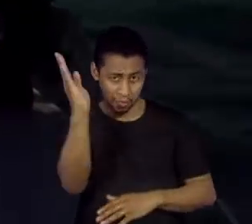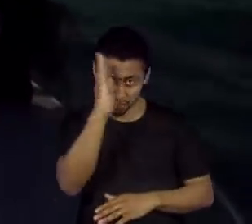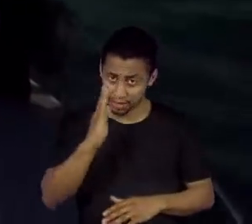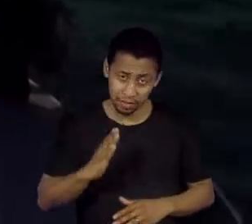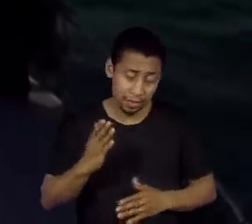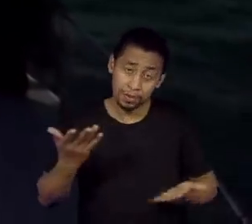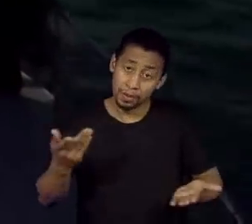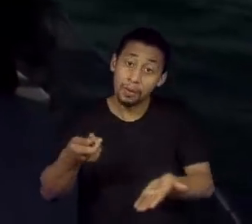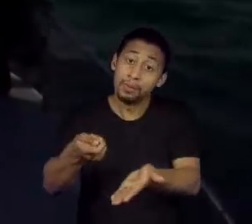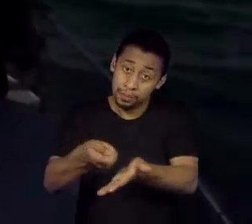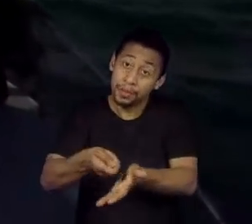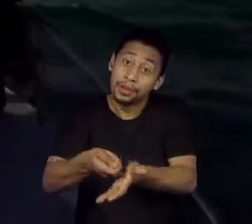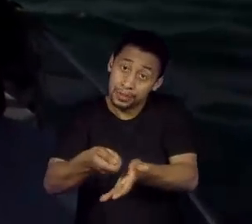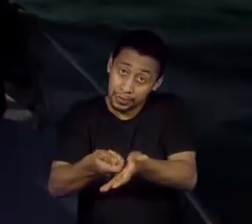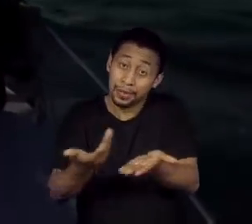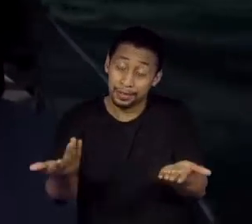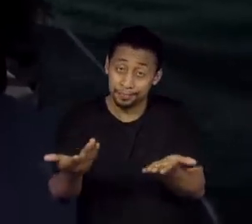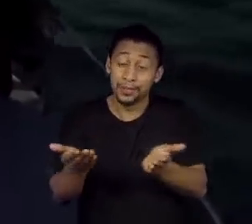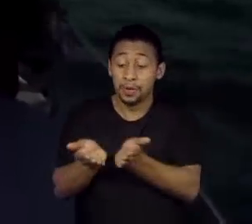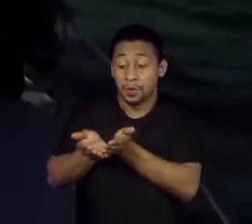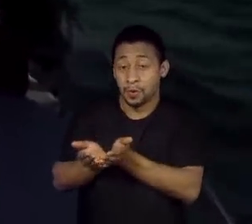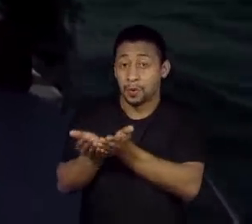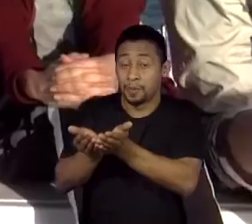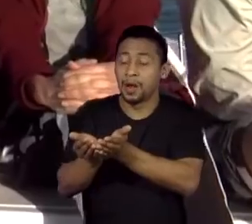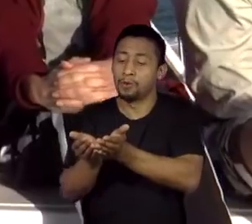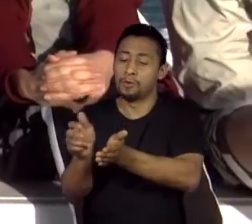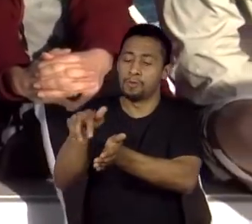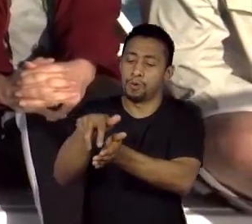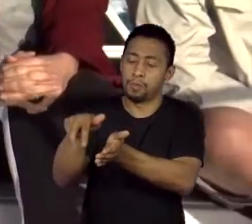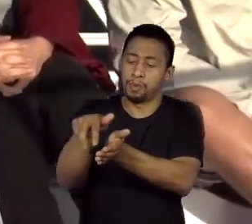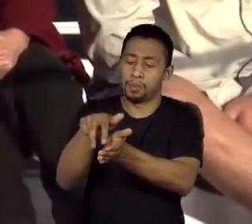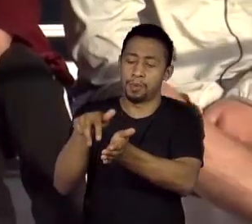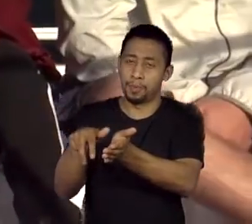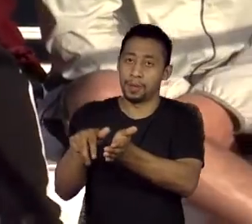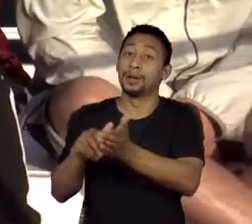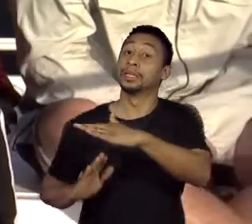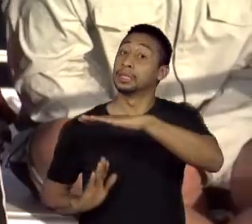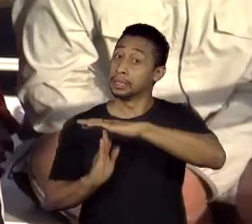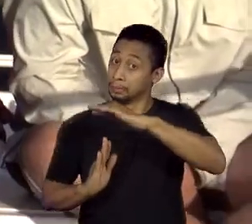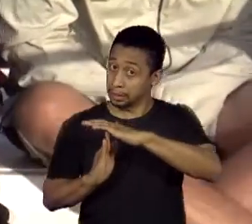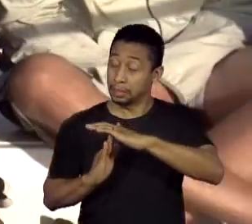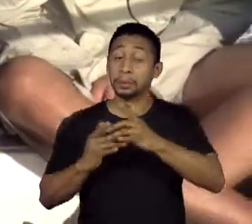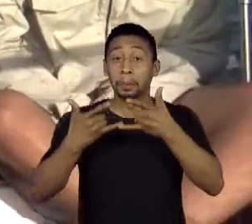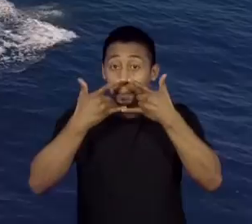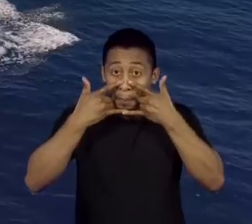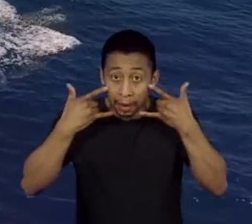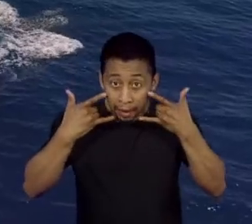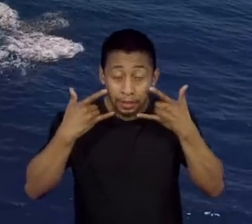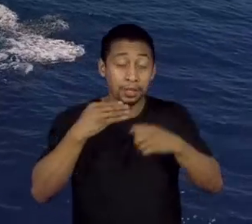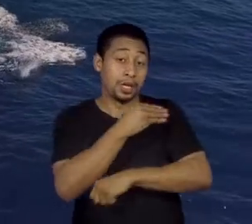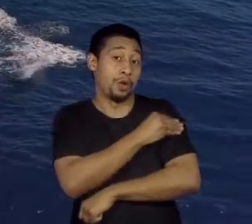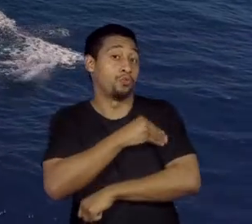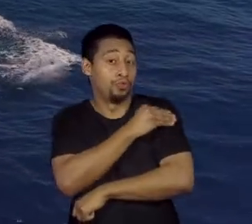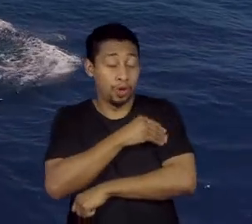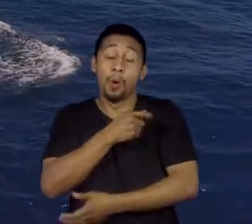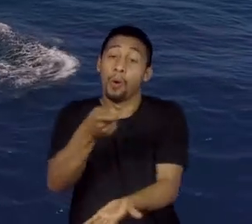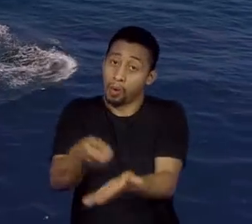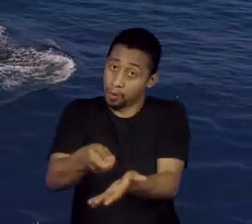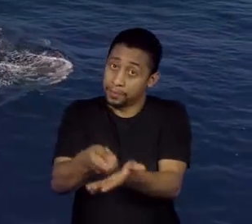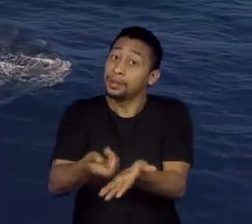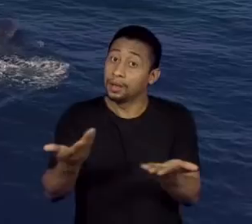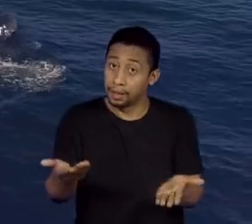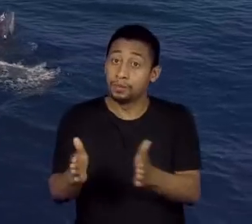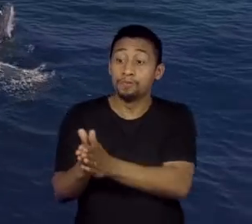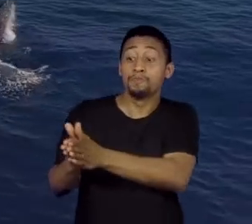como o número limitado de pessoas nas embarcações, o uso de álcool em gel e máscaras de proteção. A temporada de observação